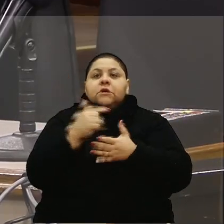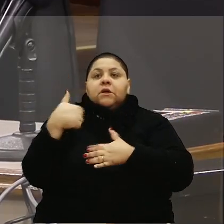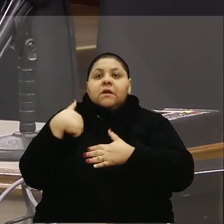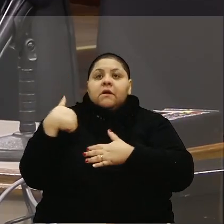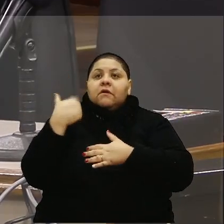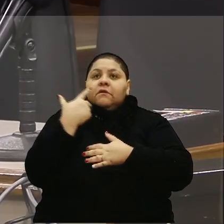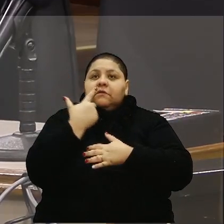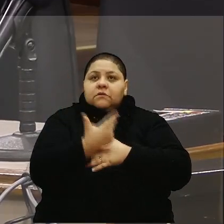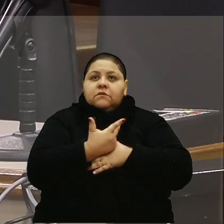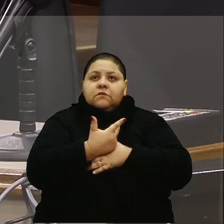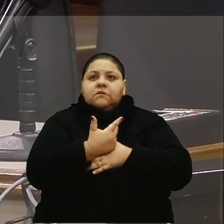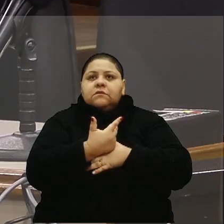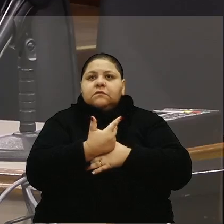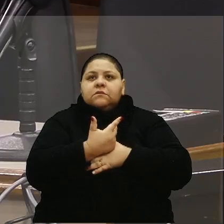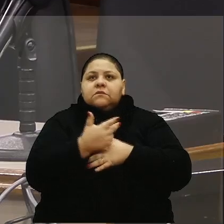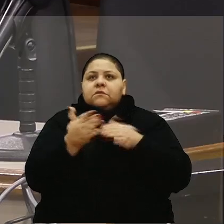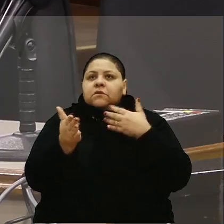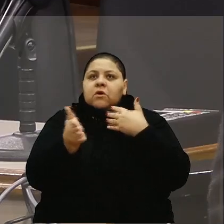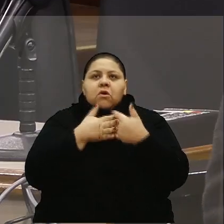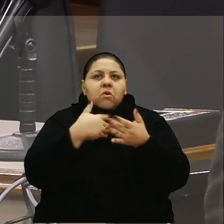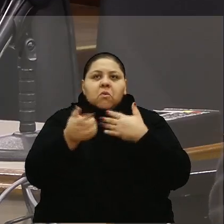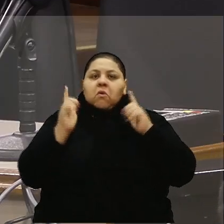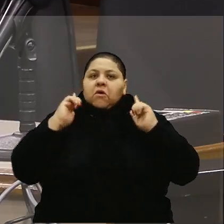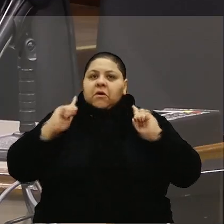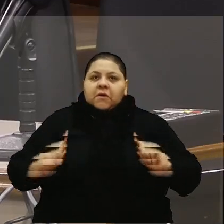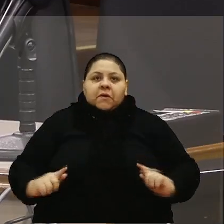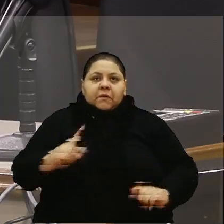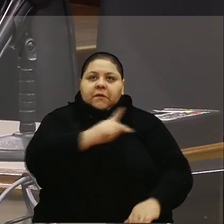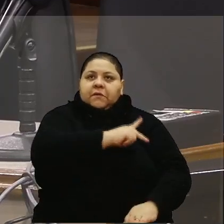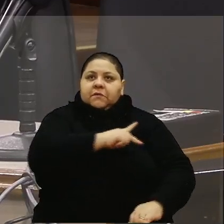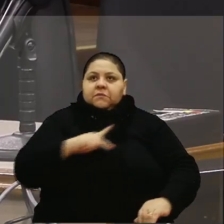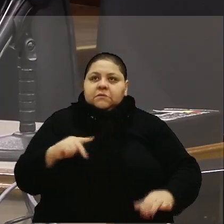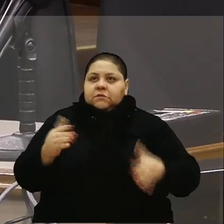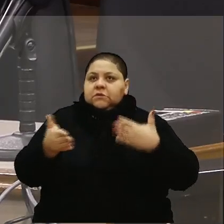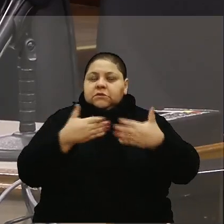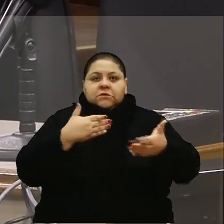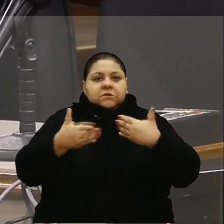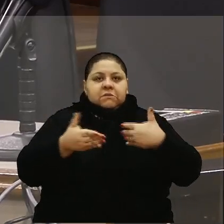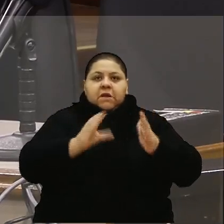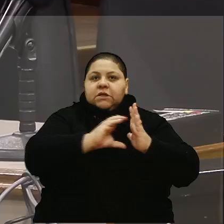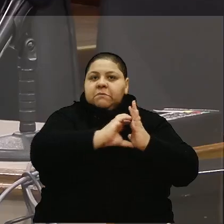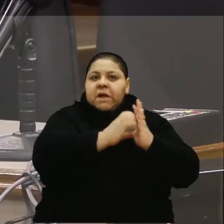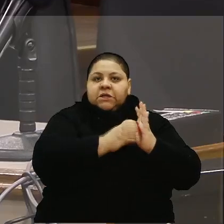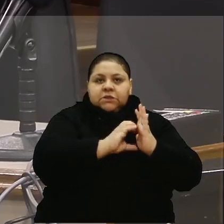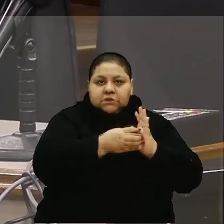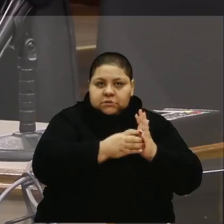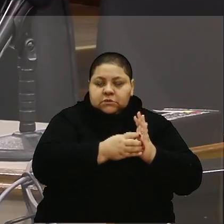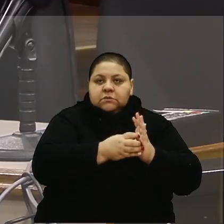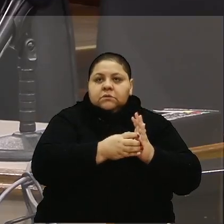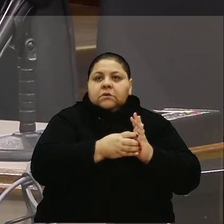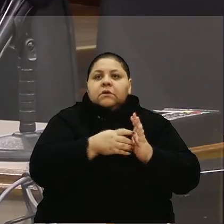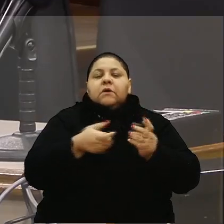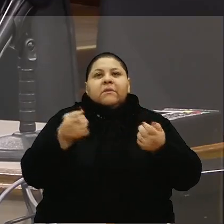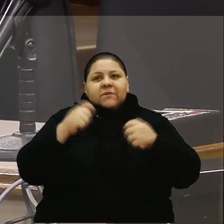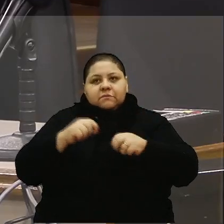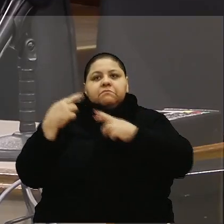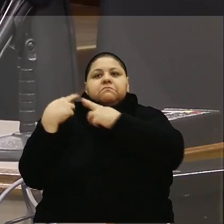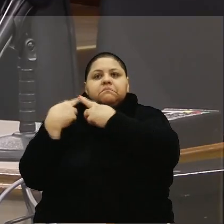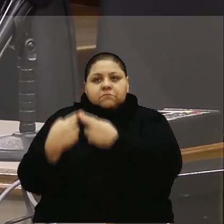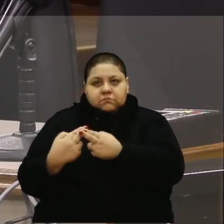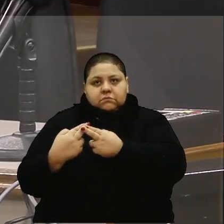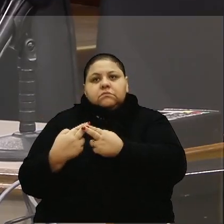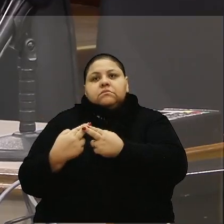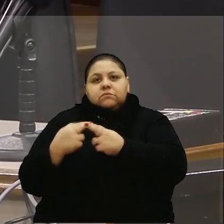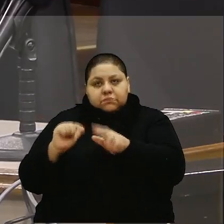que qualquer gestor público, independente de sigla partidária, ele deve ser, sim, responsabilizado pelos